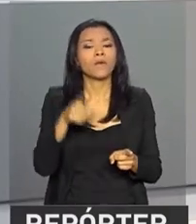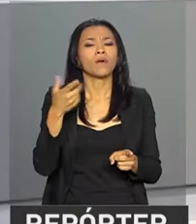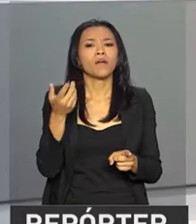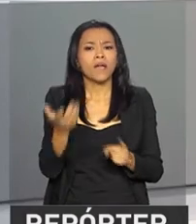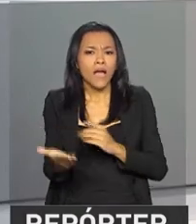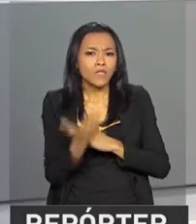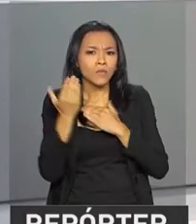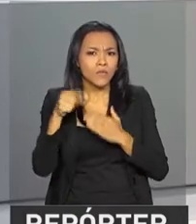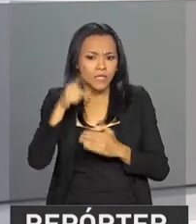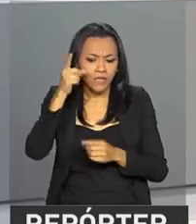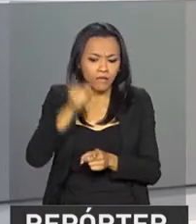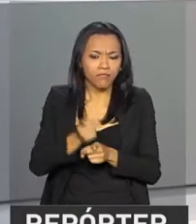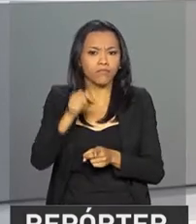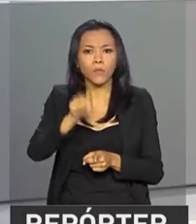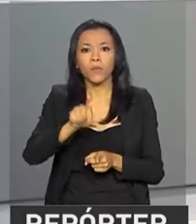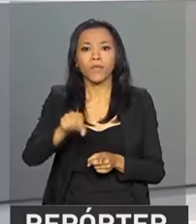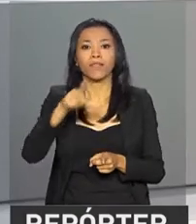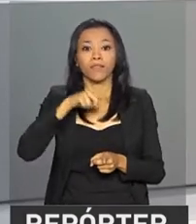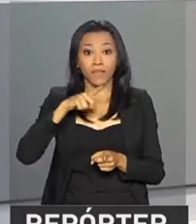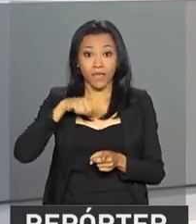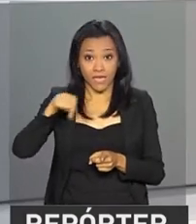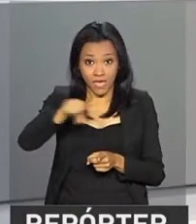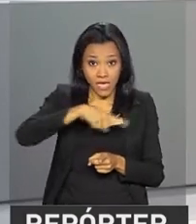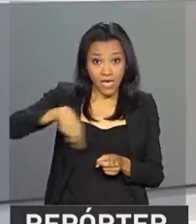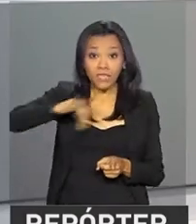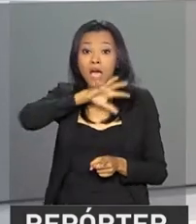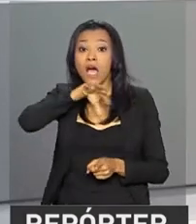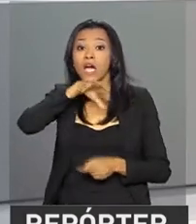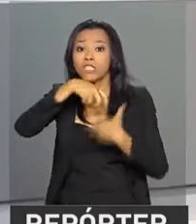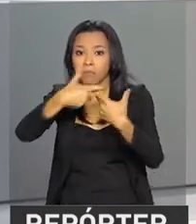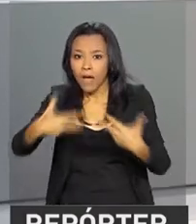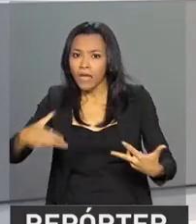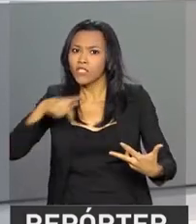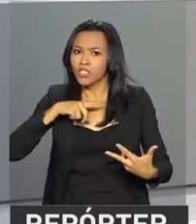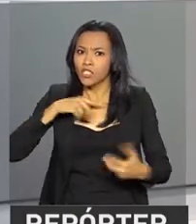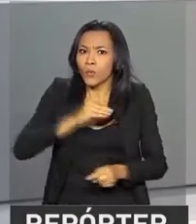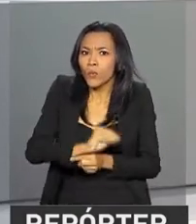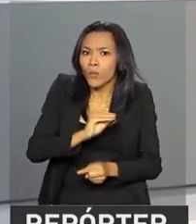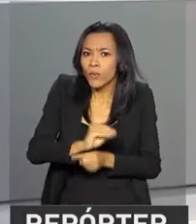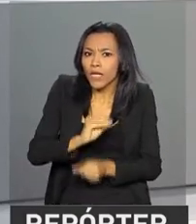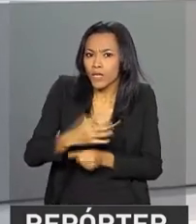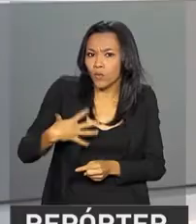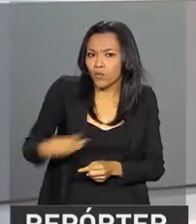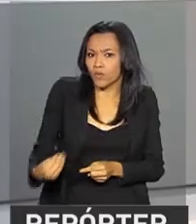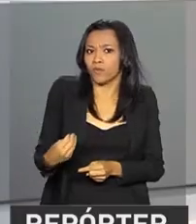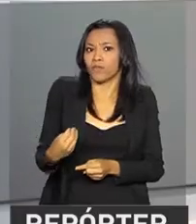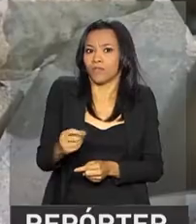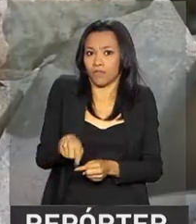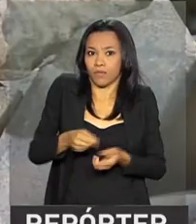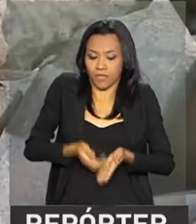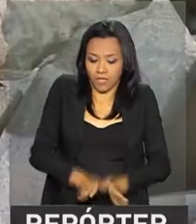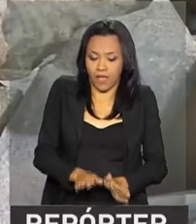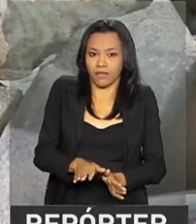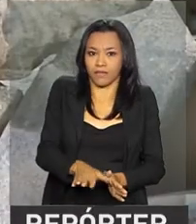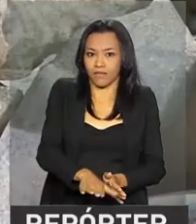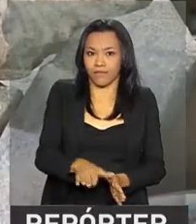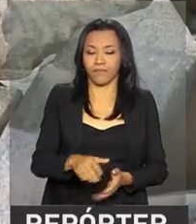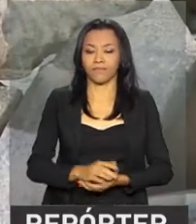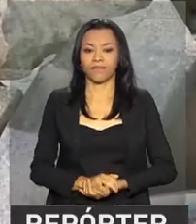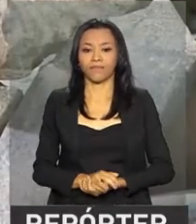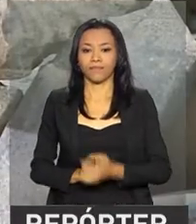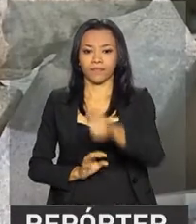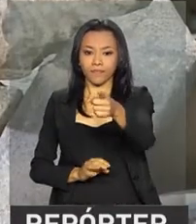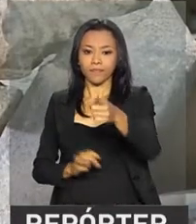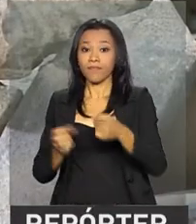as contribuições desta descoberta está a de que esses animais tinham o cuidado com os filhos após o nascimento para